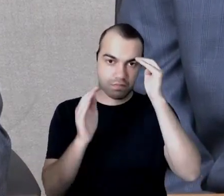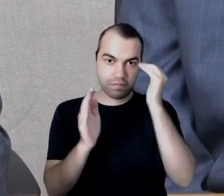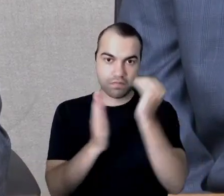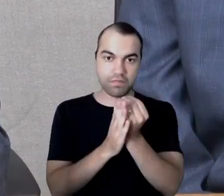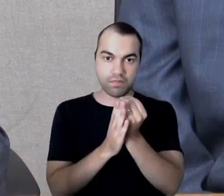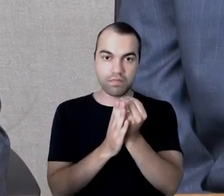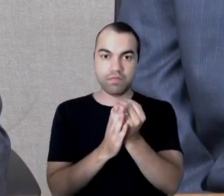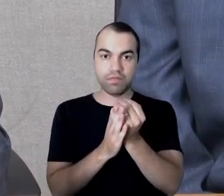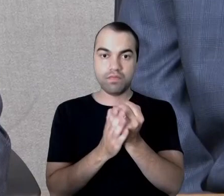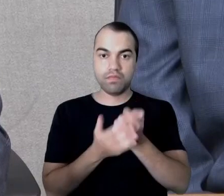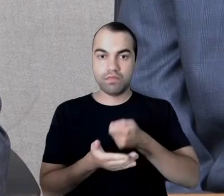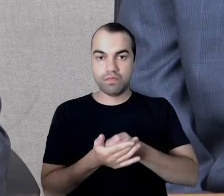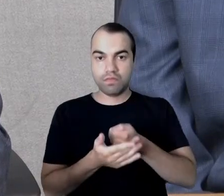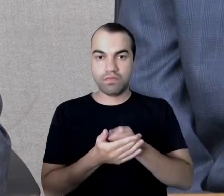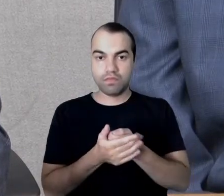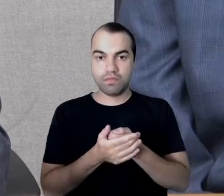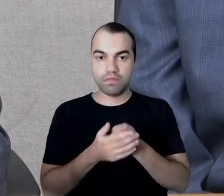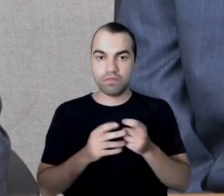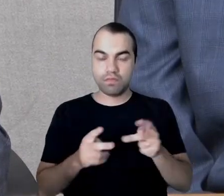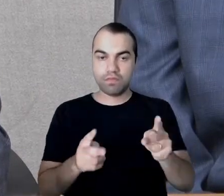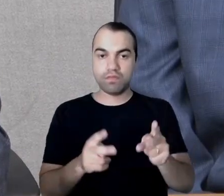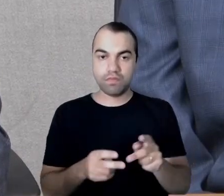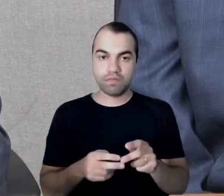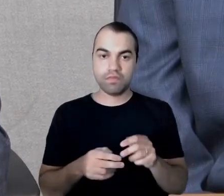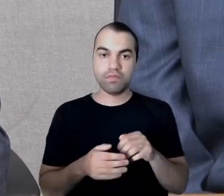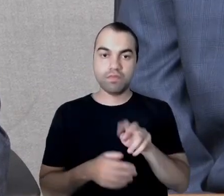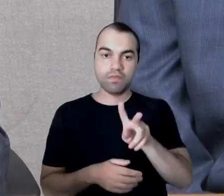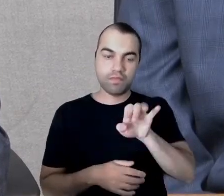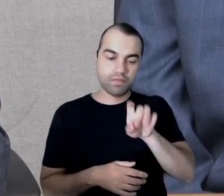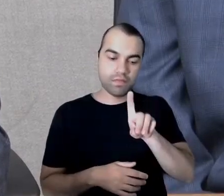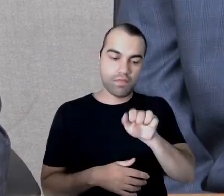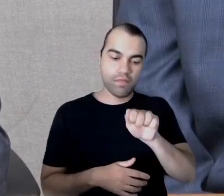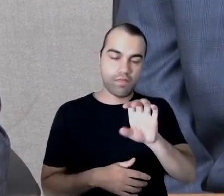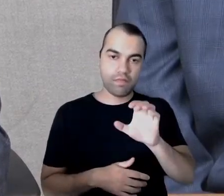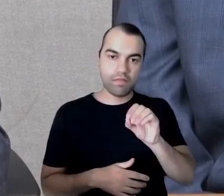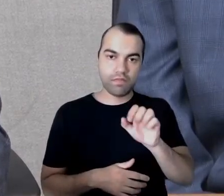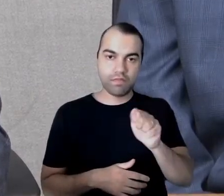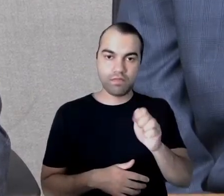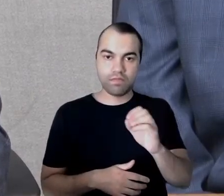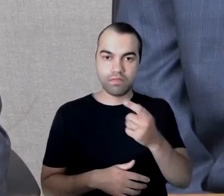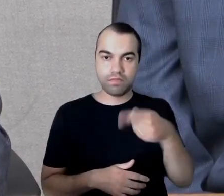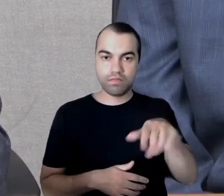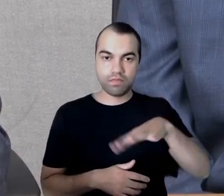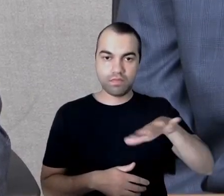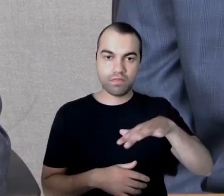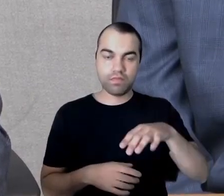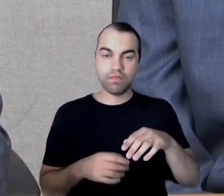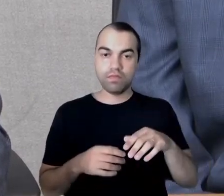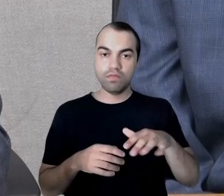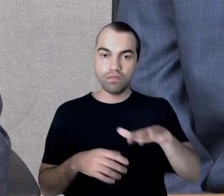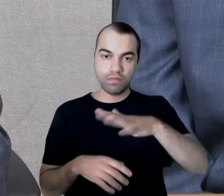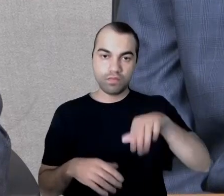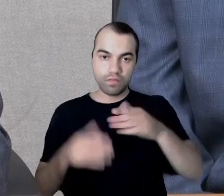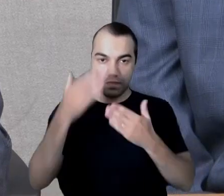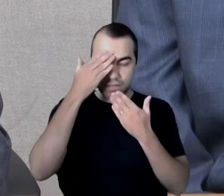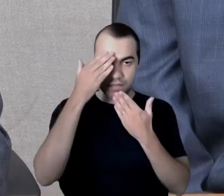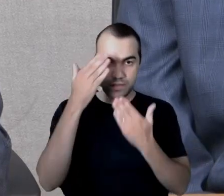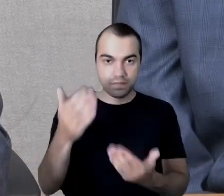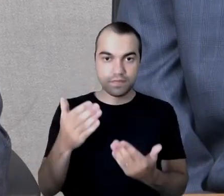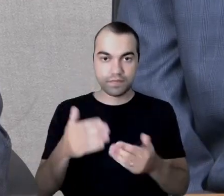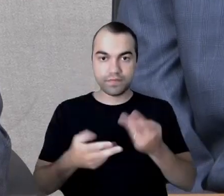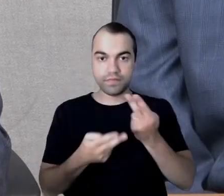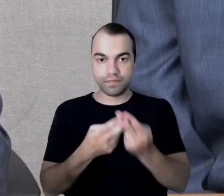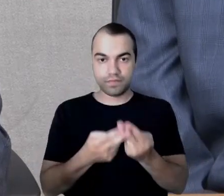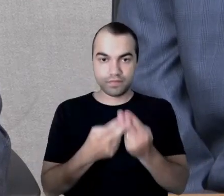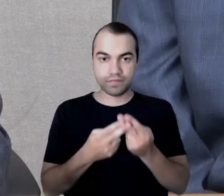constantes e não vedações por todo o exposto e agradecendo a vossas excelências da paciência no âmbito dessa